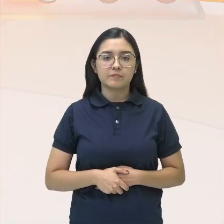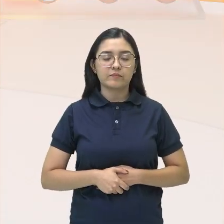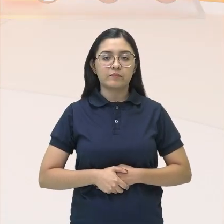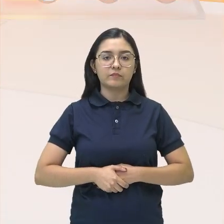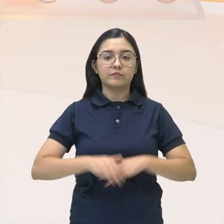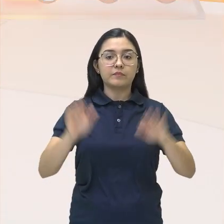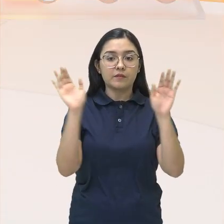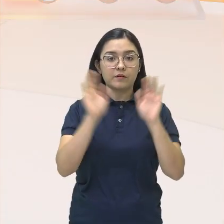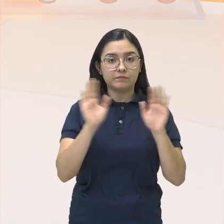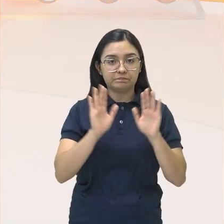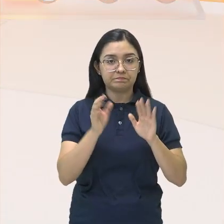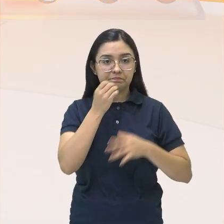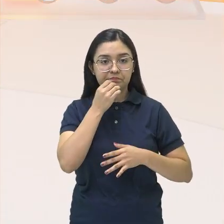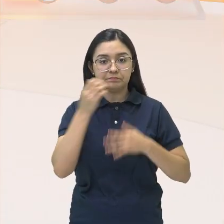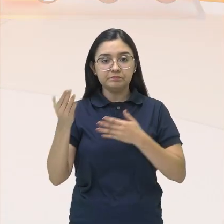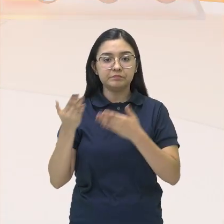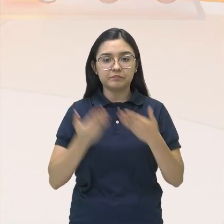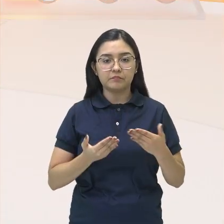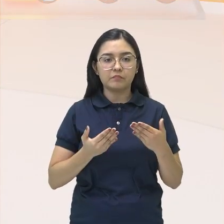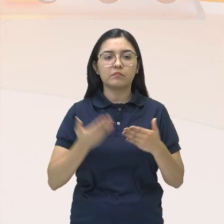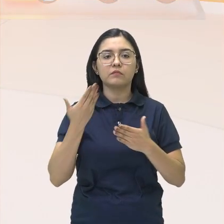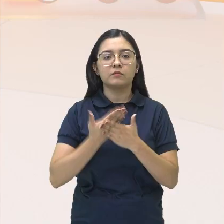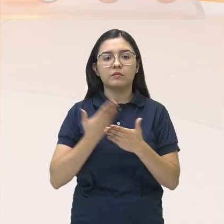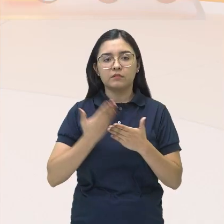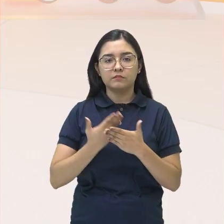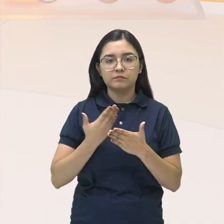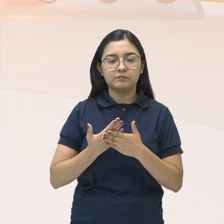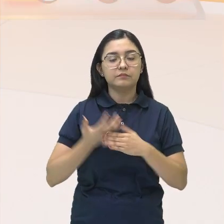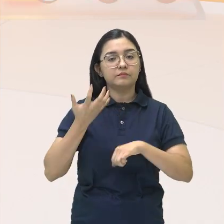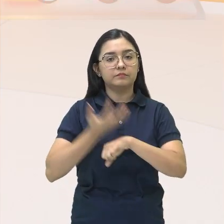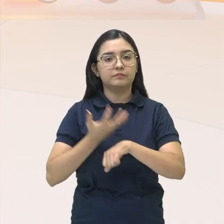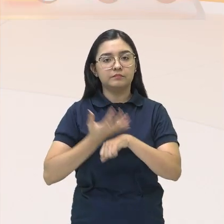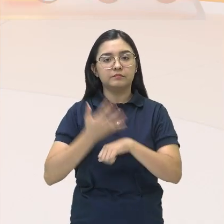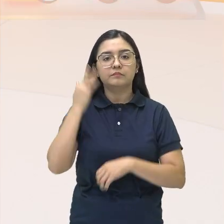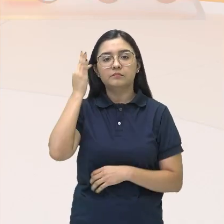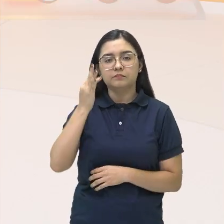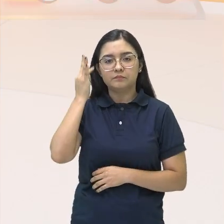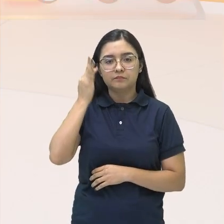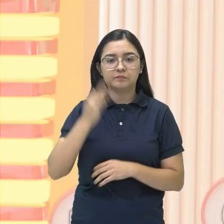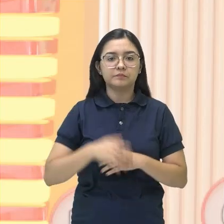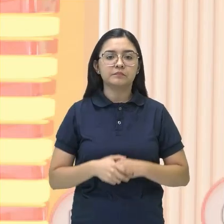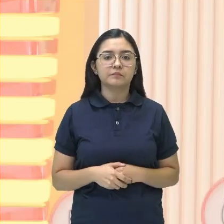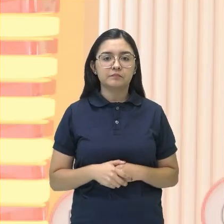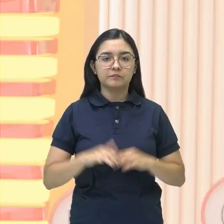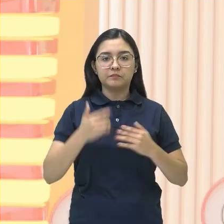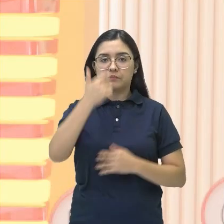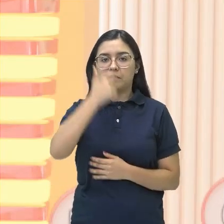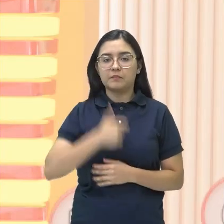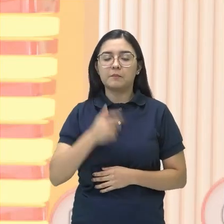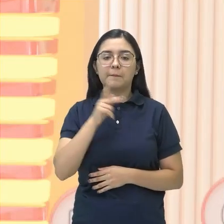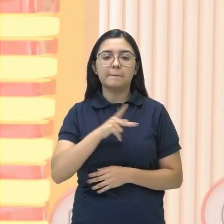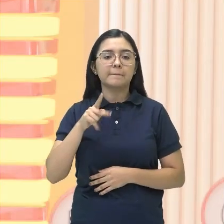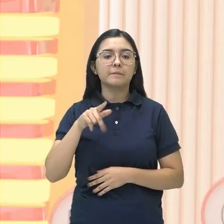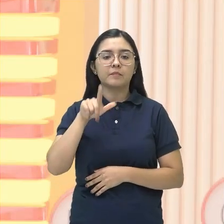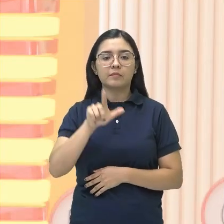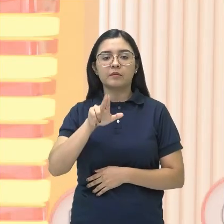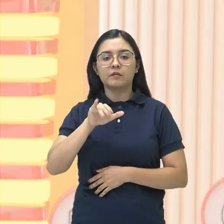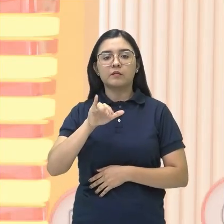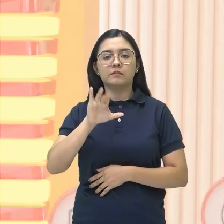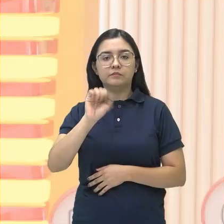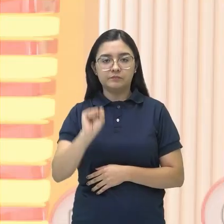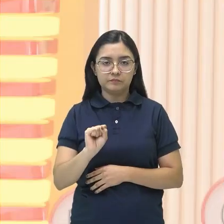Olá pessoal, sejam bem-vindos aqui à nossa aula de filosofia. Eu sou o professor Luiz Cláudio,